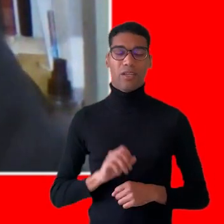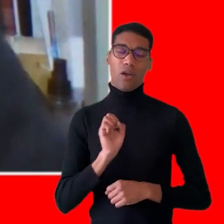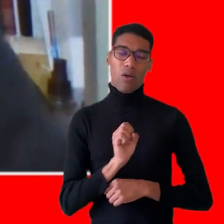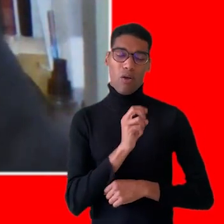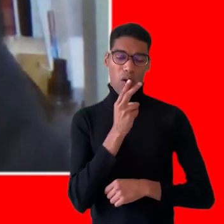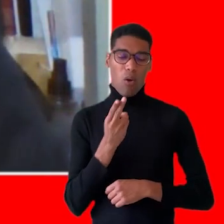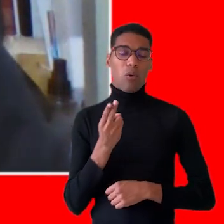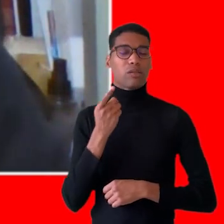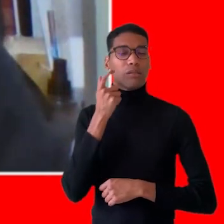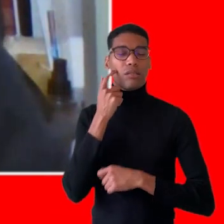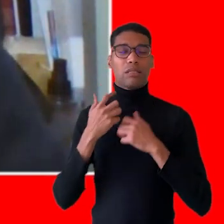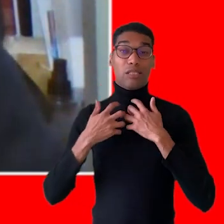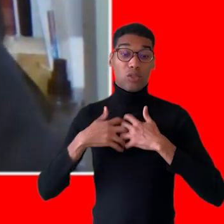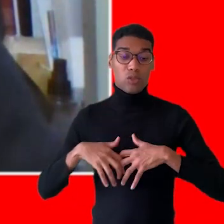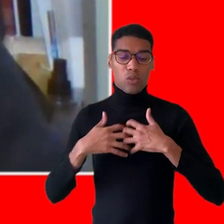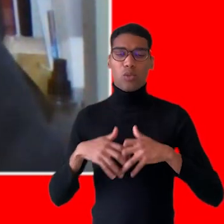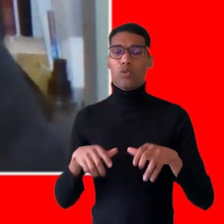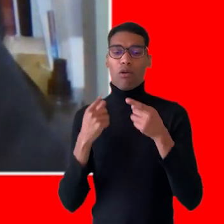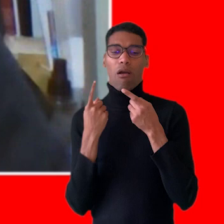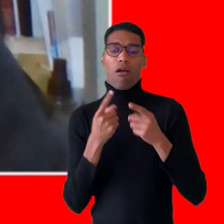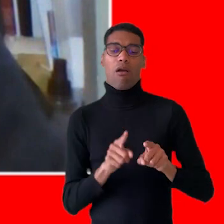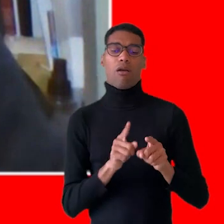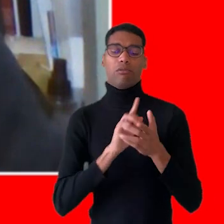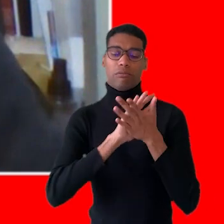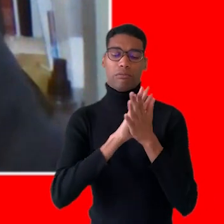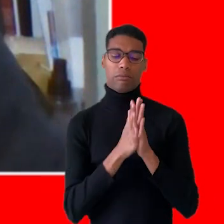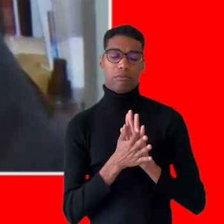ou de ideologias antirracistas.